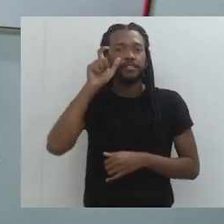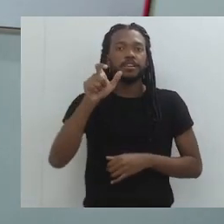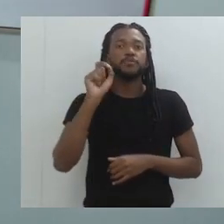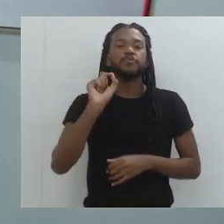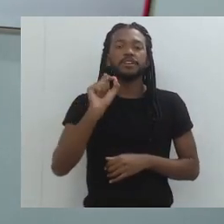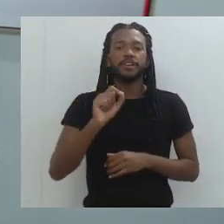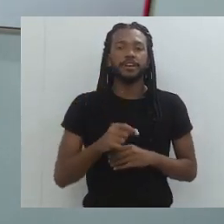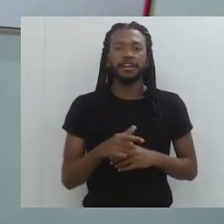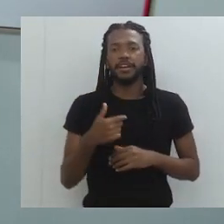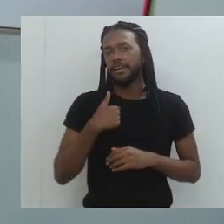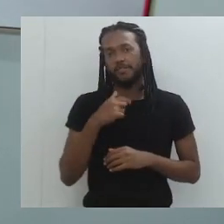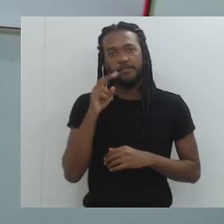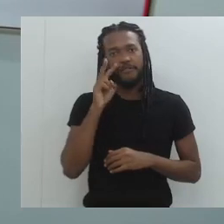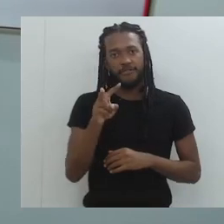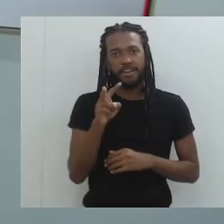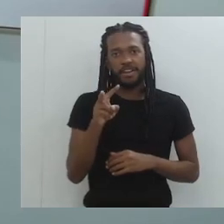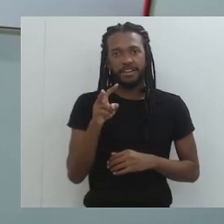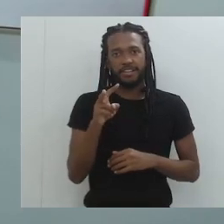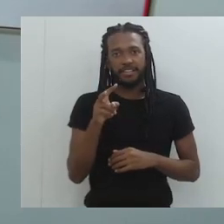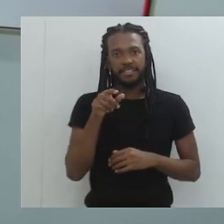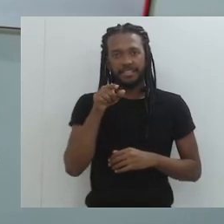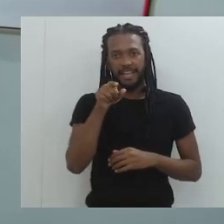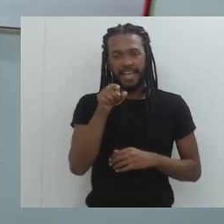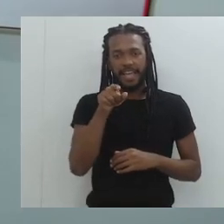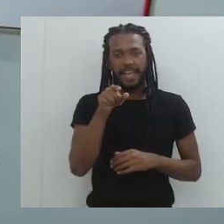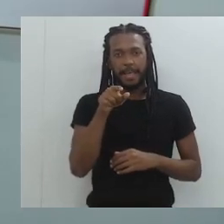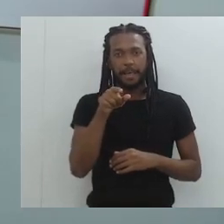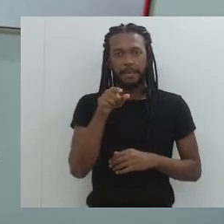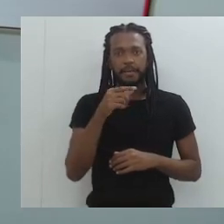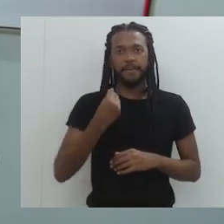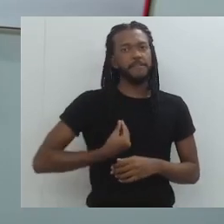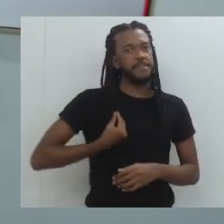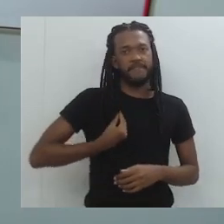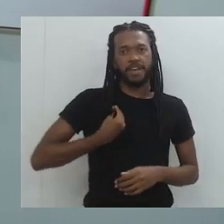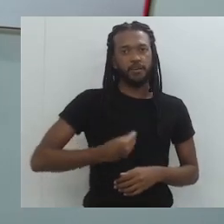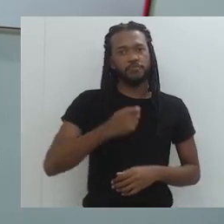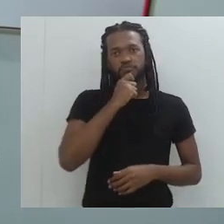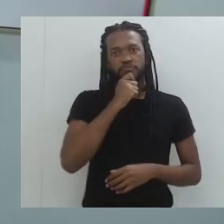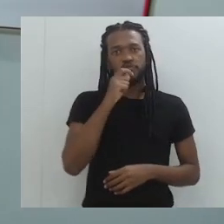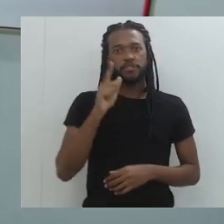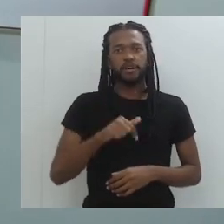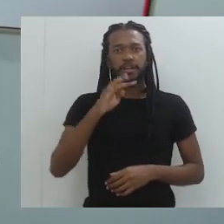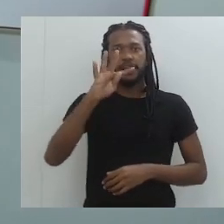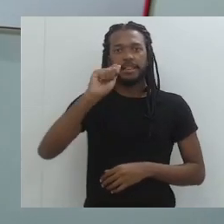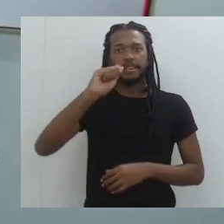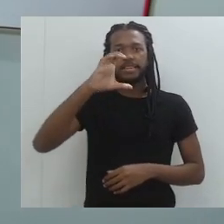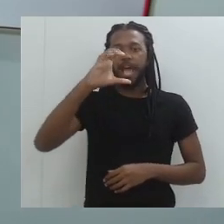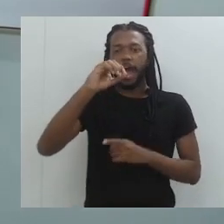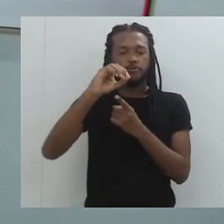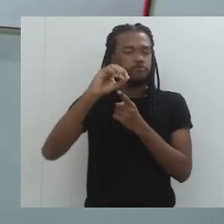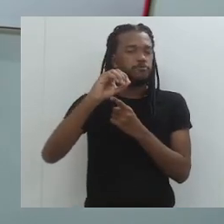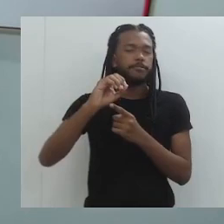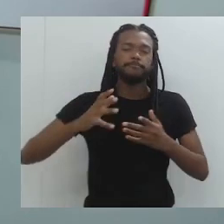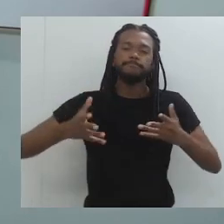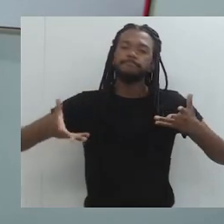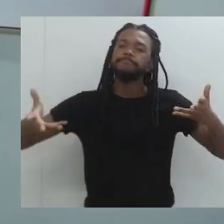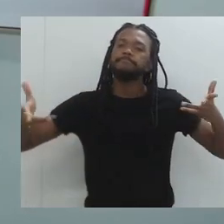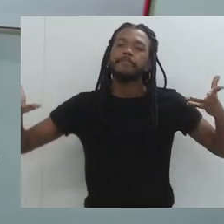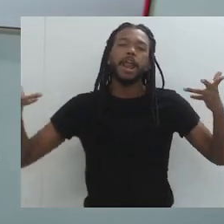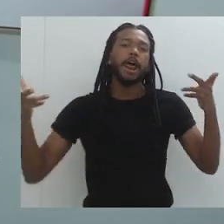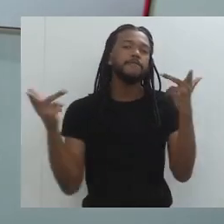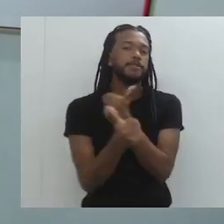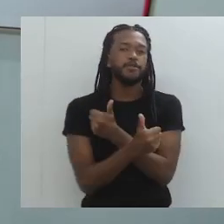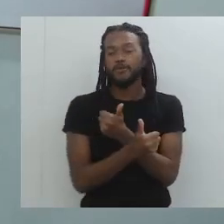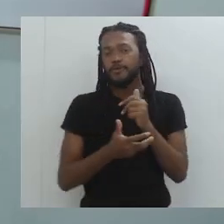e que eu não vejo muito ser vivenciado, que é o taco. O taco era maravilhoso,